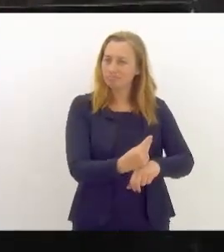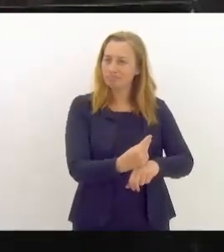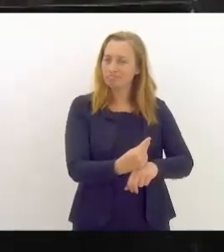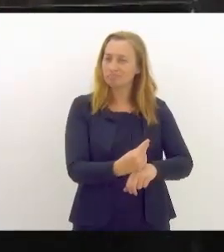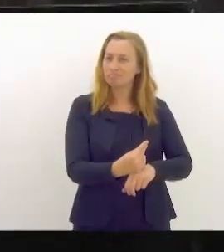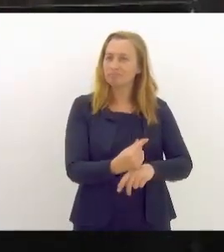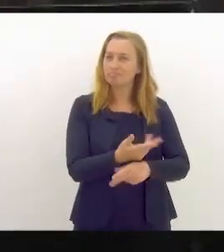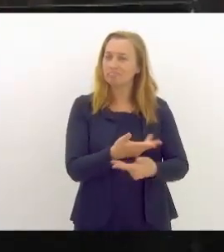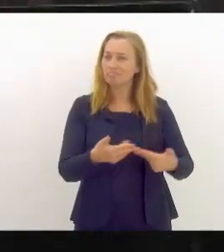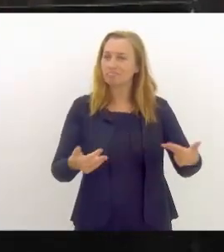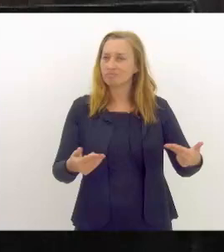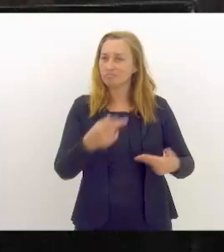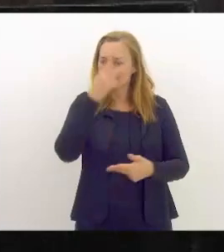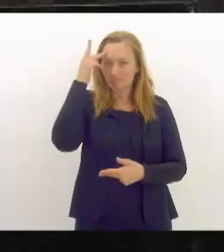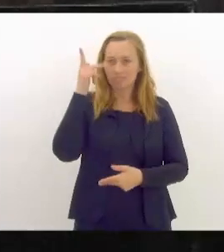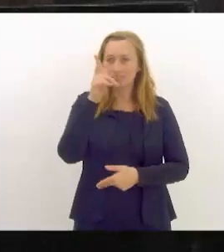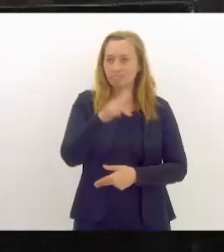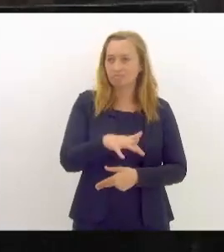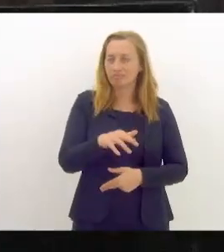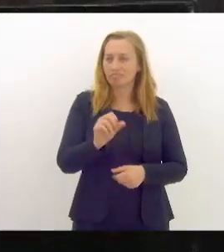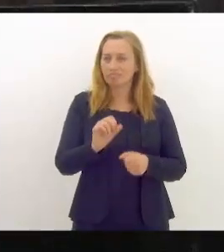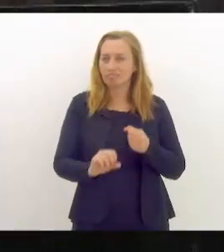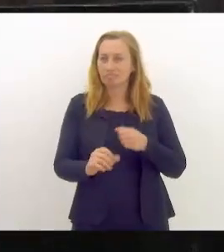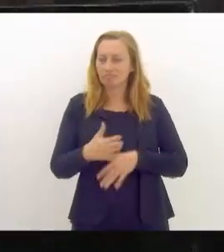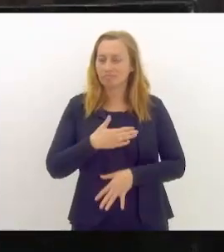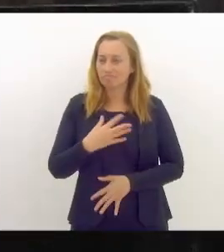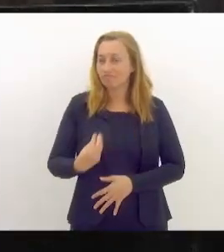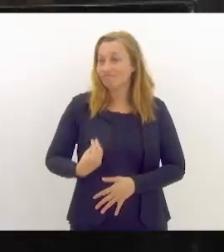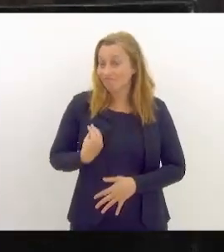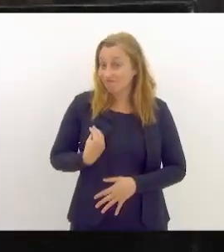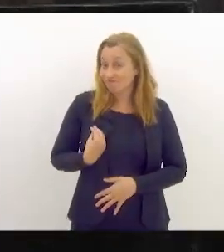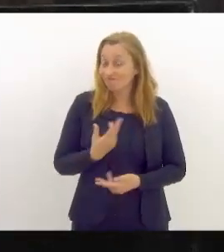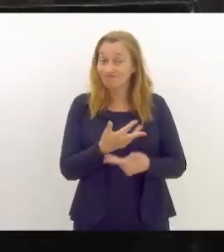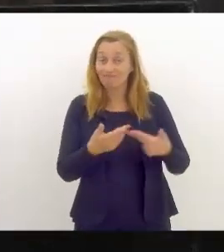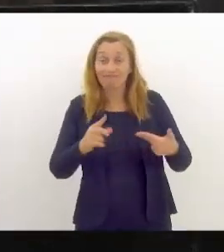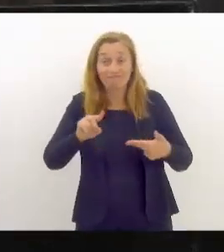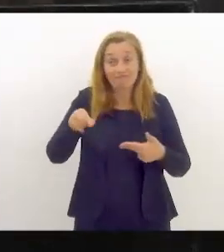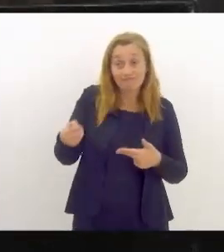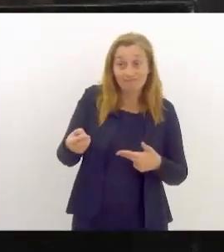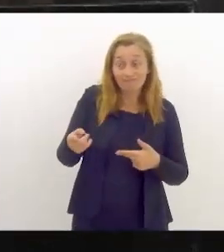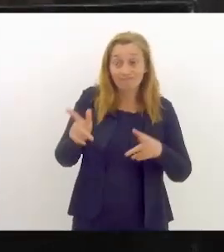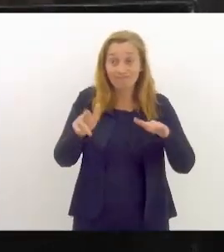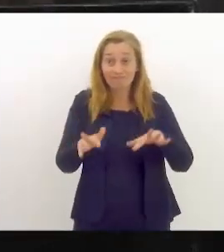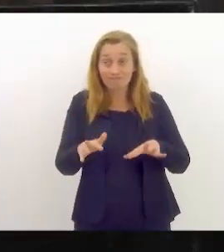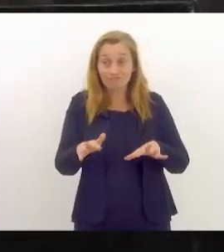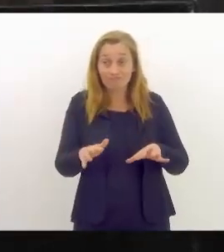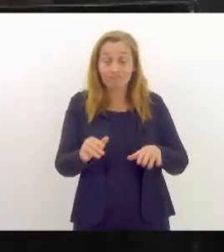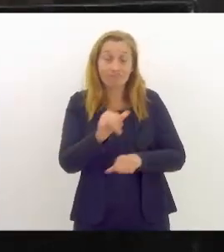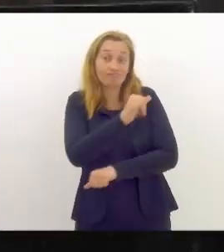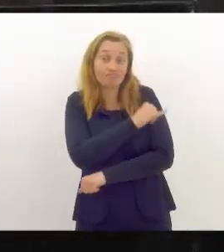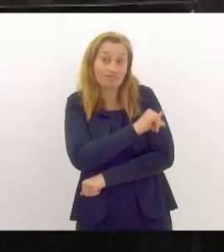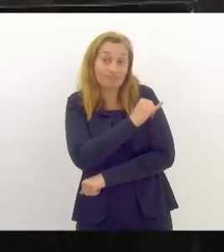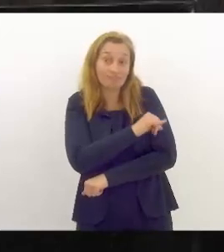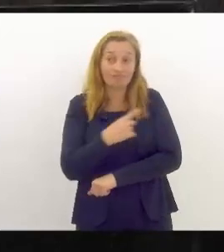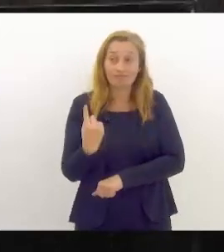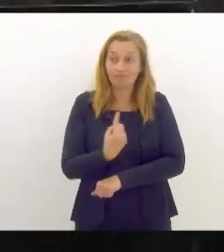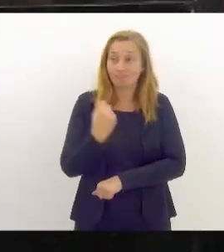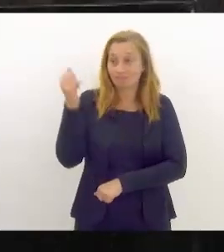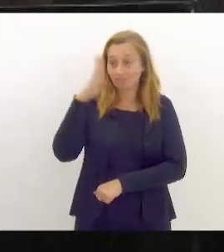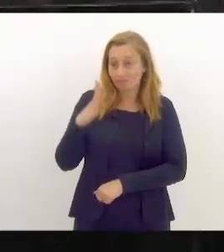que fazem a diferença na minha vida e tantas outras que fazem a diferença no Rio de Janeiro no nosso